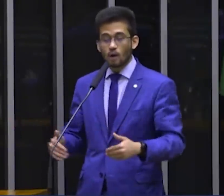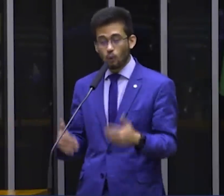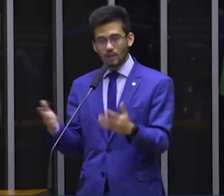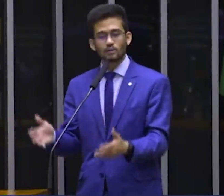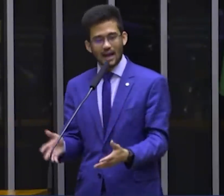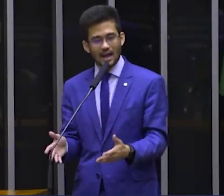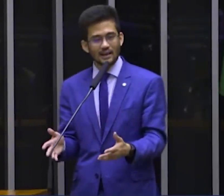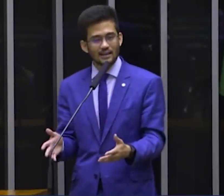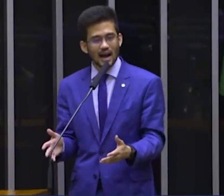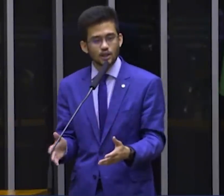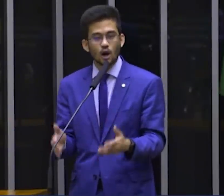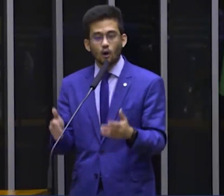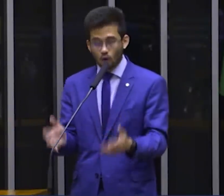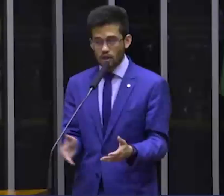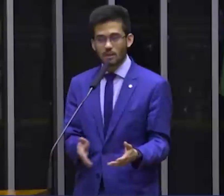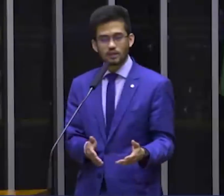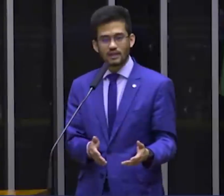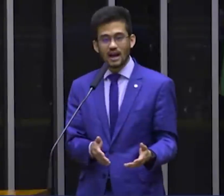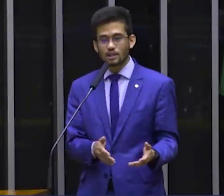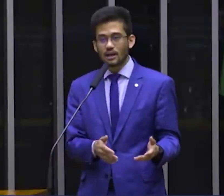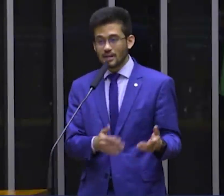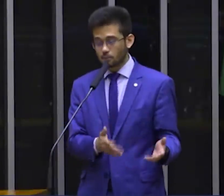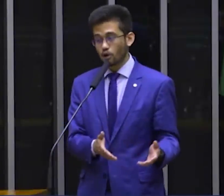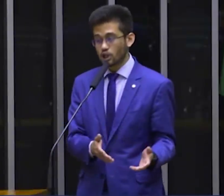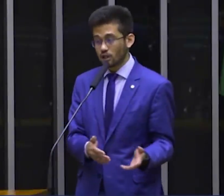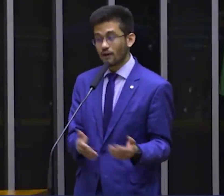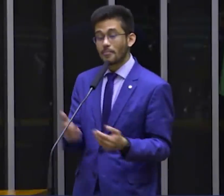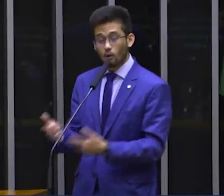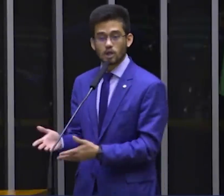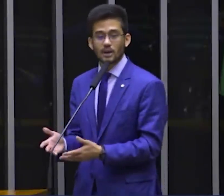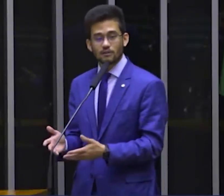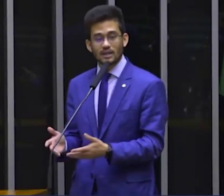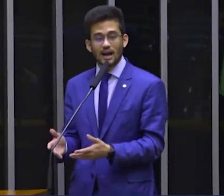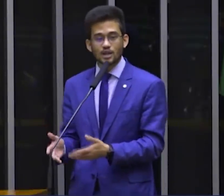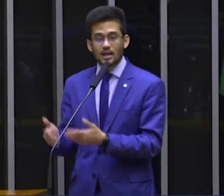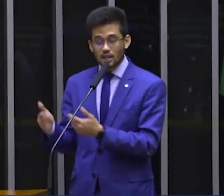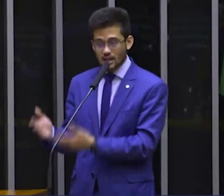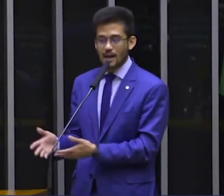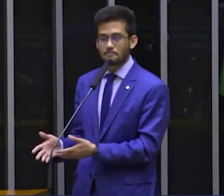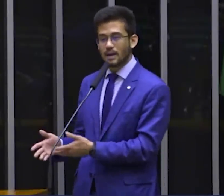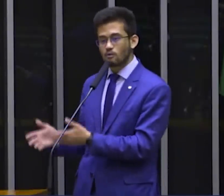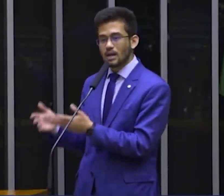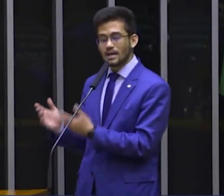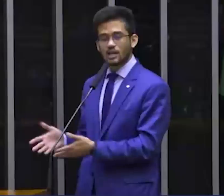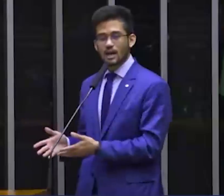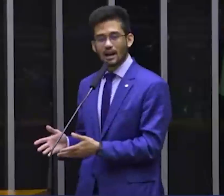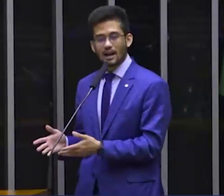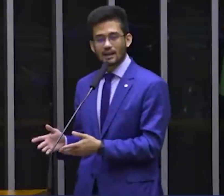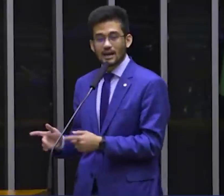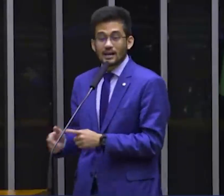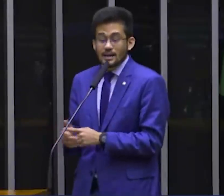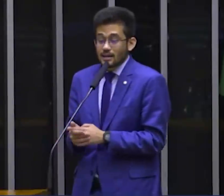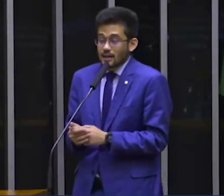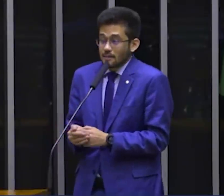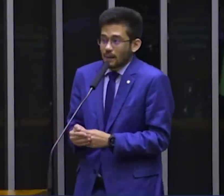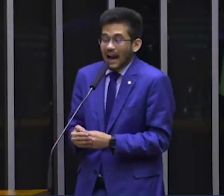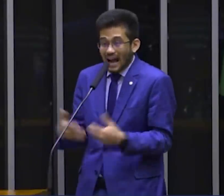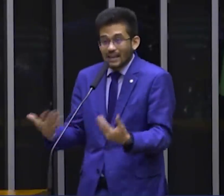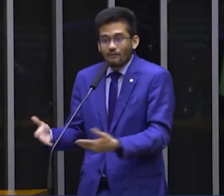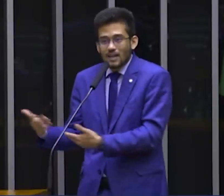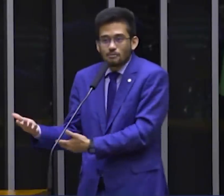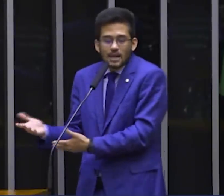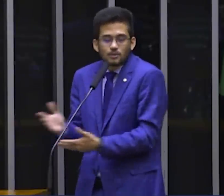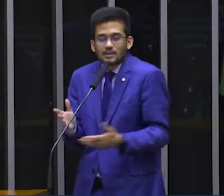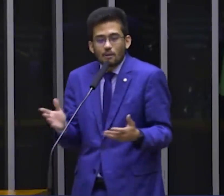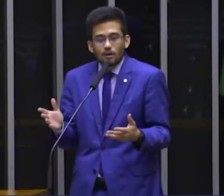caça-níquel quando na realidade hoje é uma atividade esportiva hoje é uma atividade que gera emprego e que gera renda e que